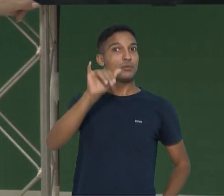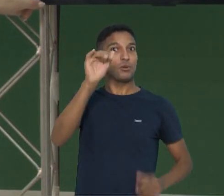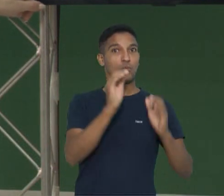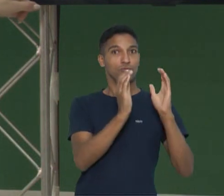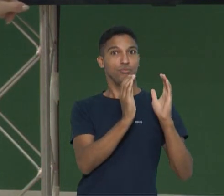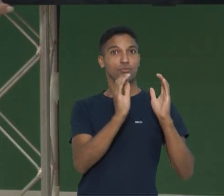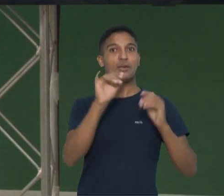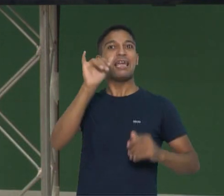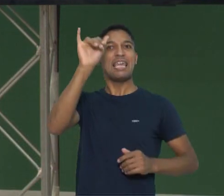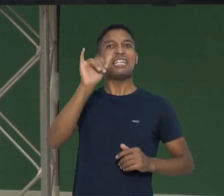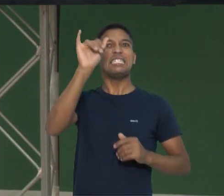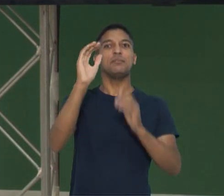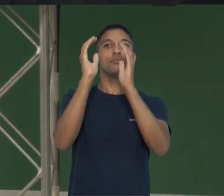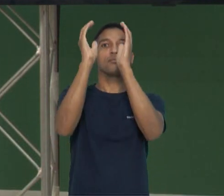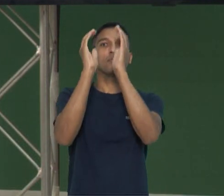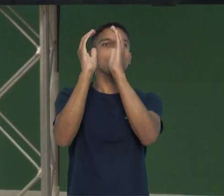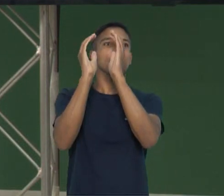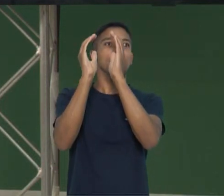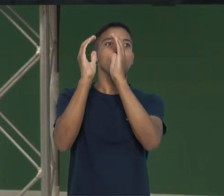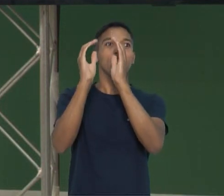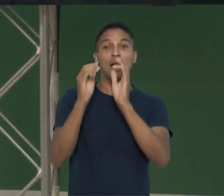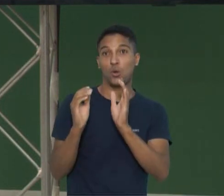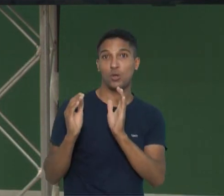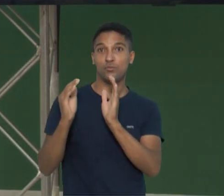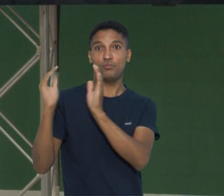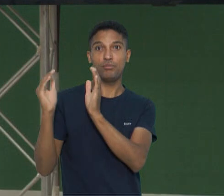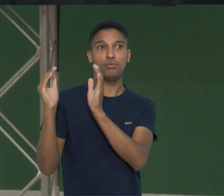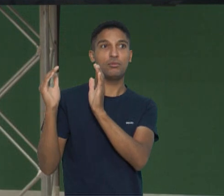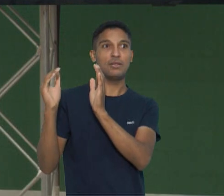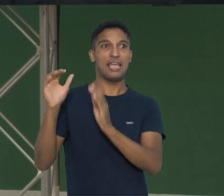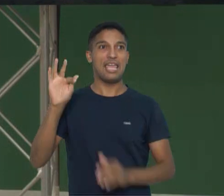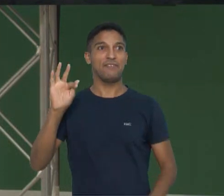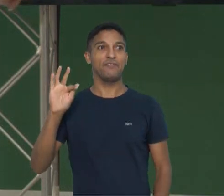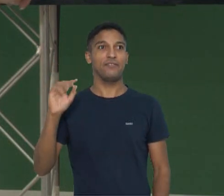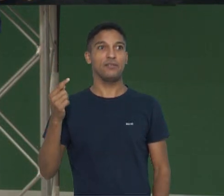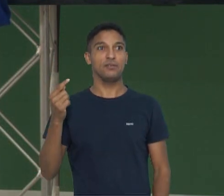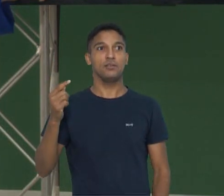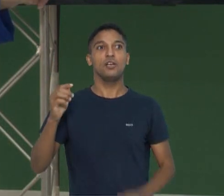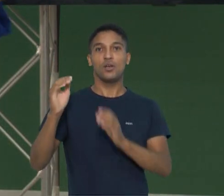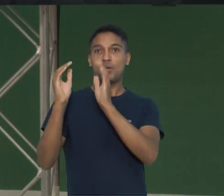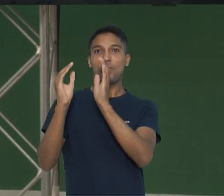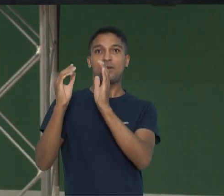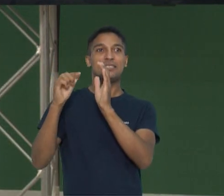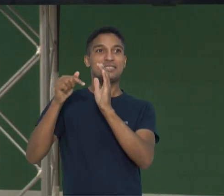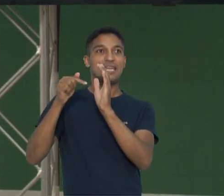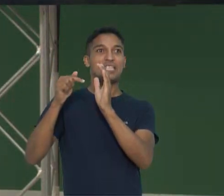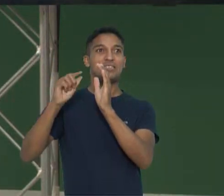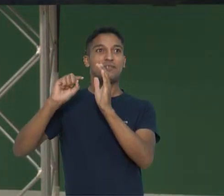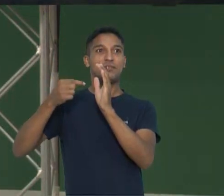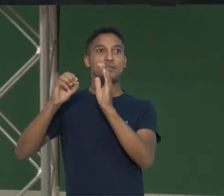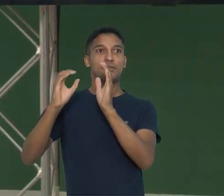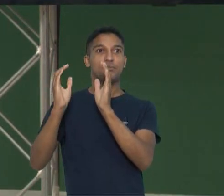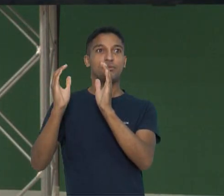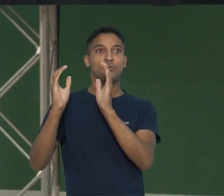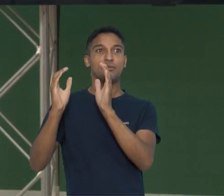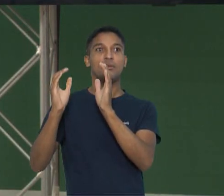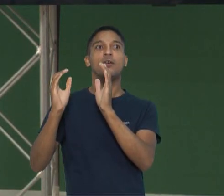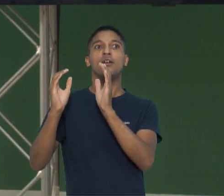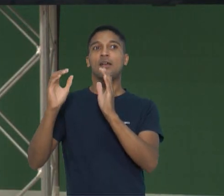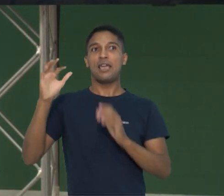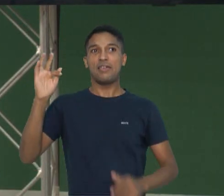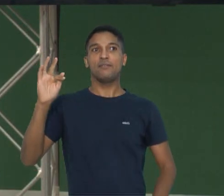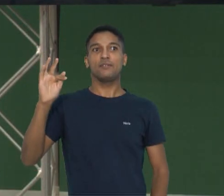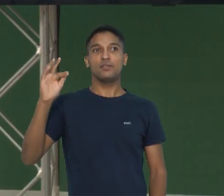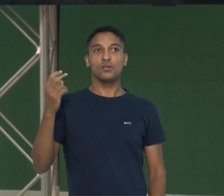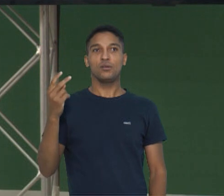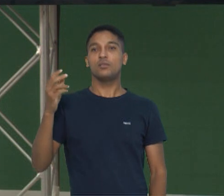segunda hipérbole nem é uma hipérbole, porque os dois valores de x são iguais, 7. E para